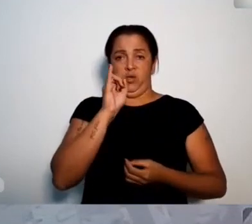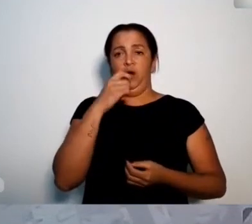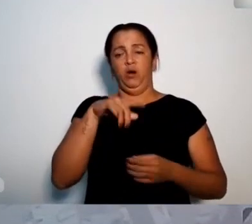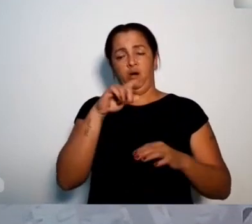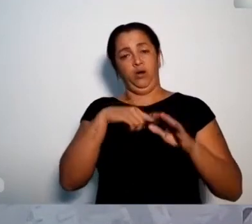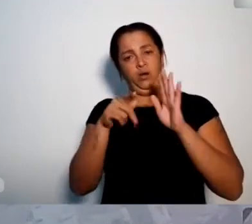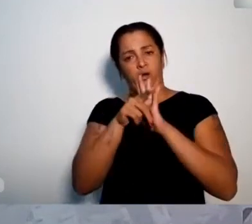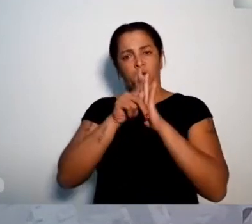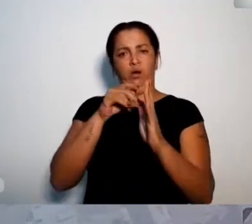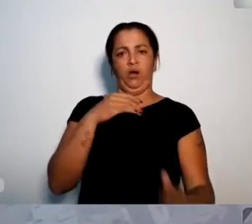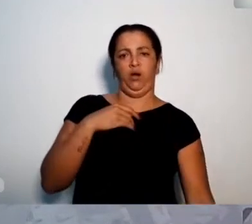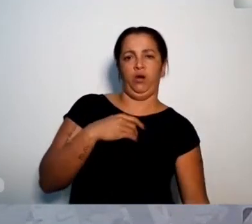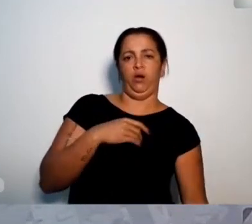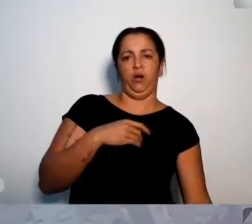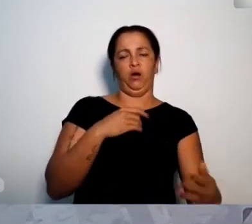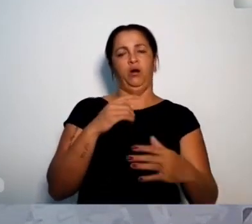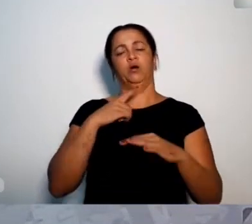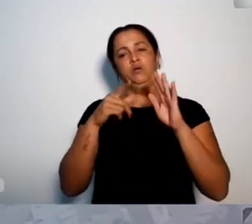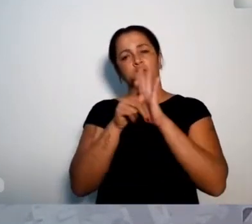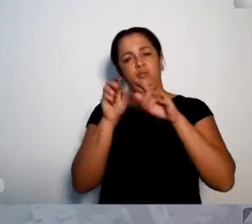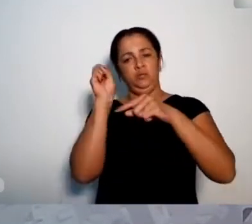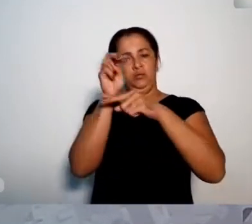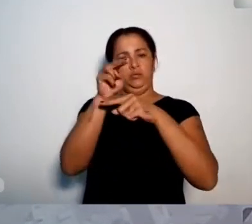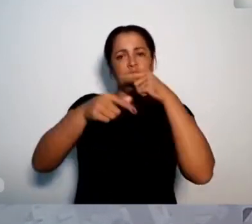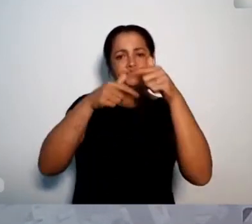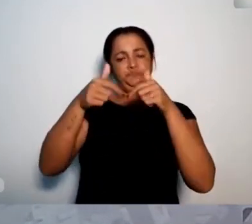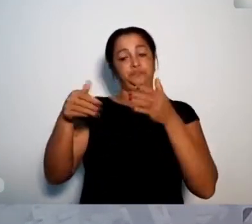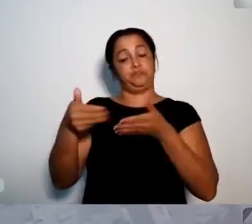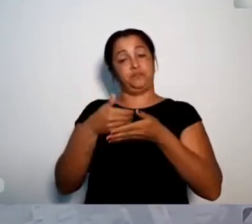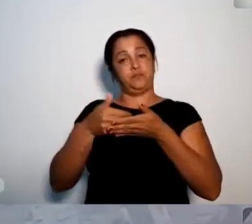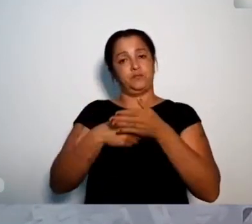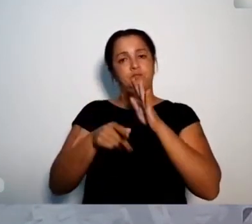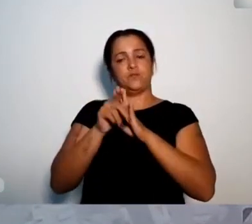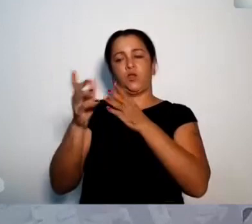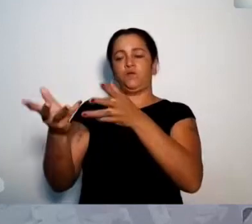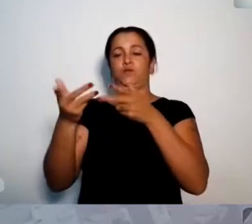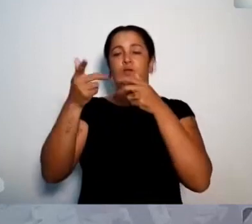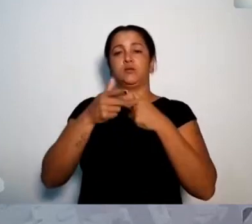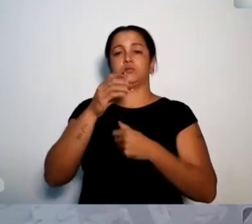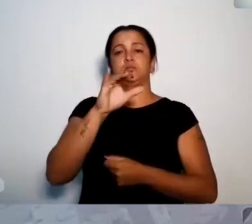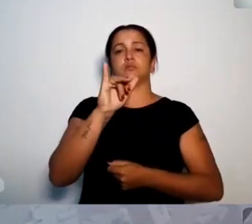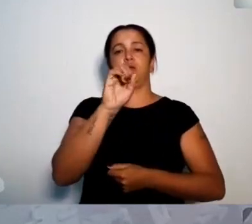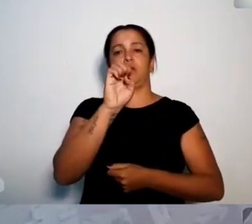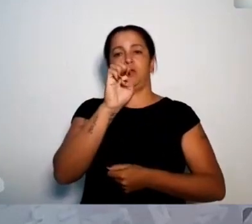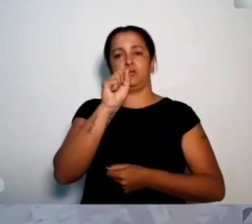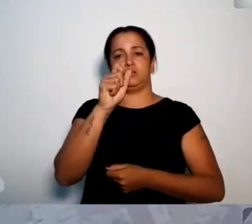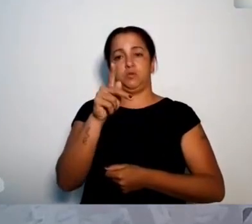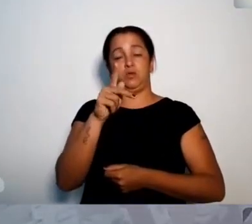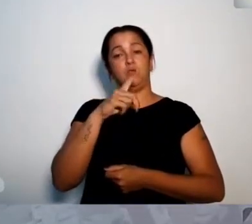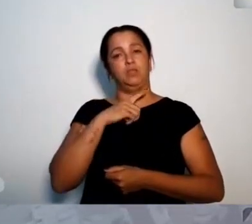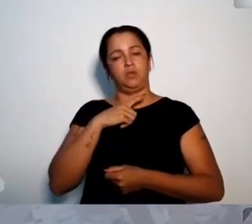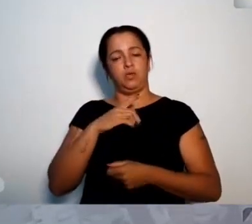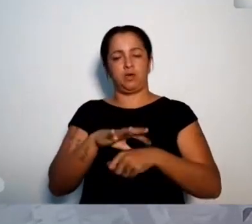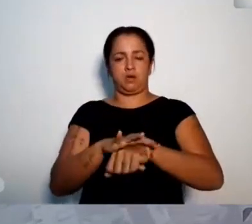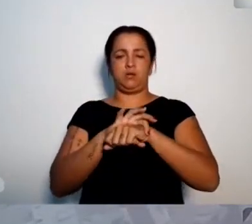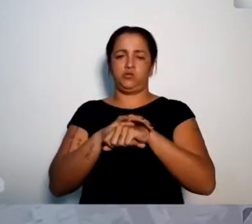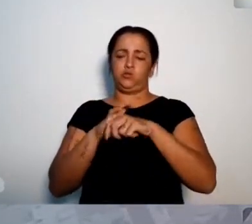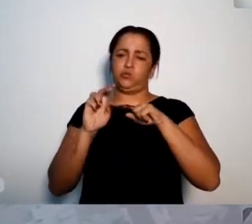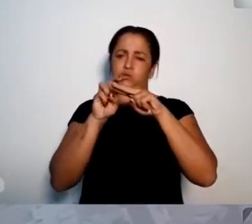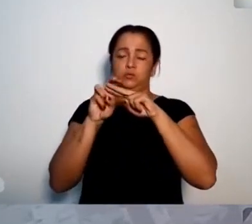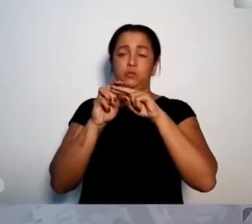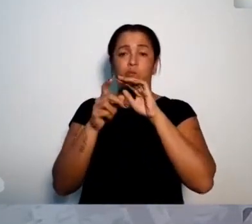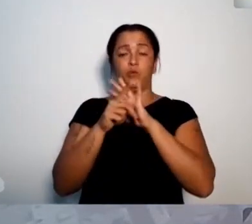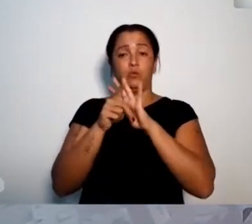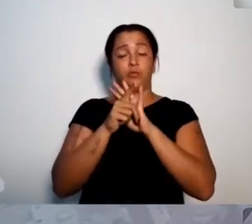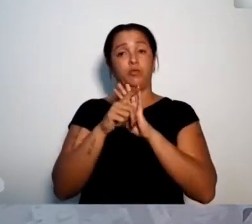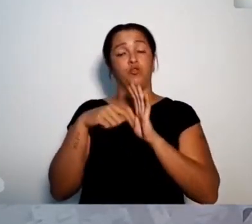emprego em Botucatu, nós poderíamos convidar a CIESP para ter um assento garantido, a um exemplo. Se nós poderíamos